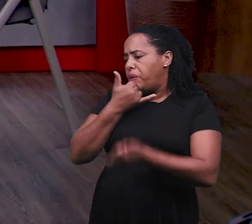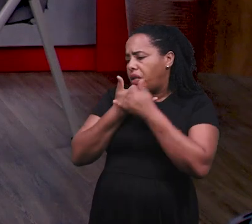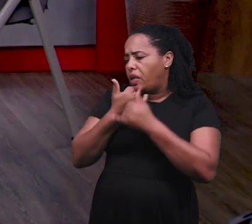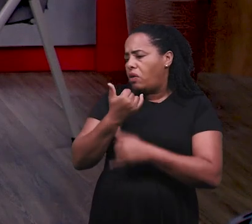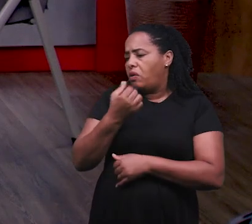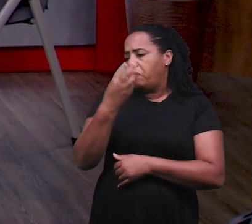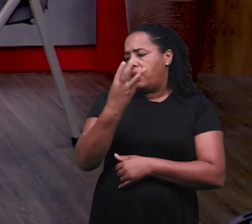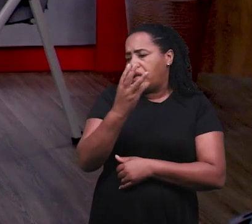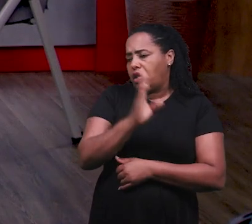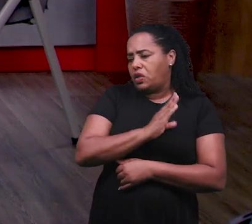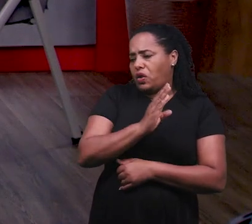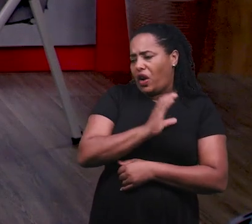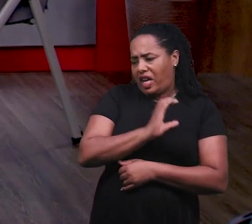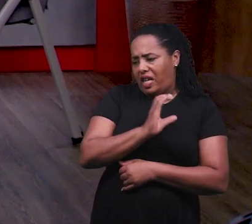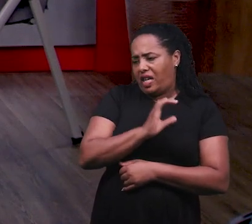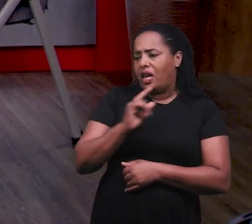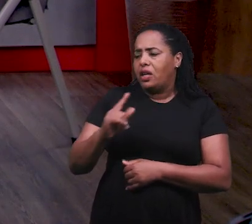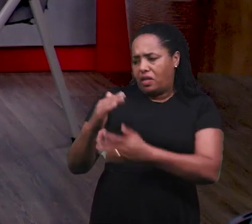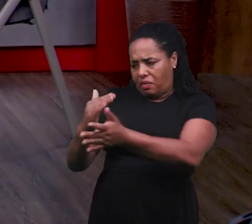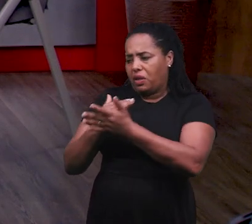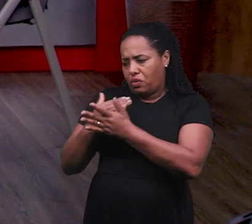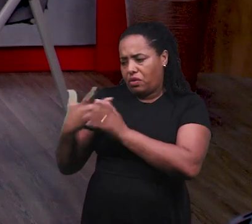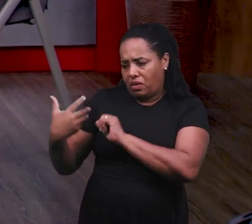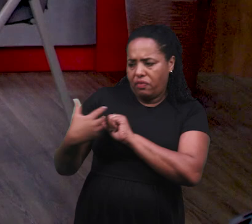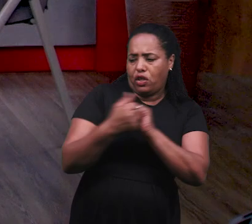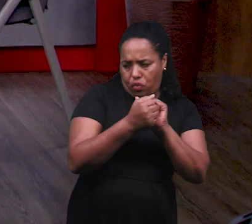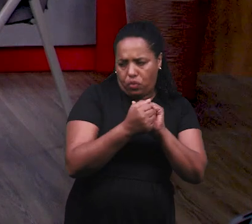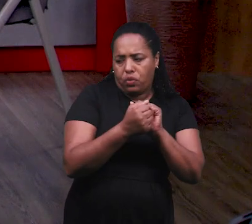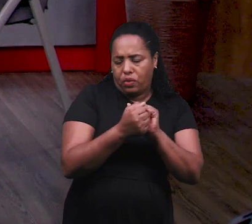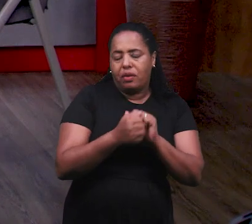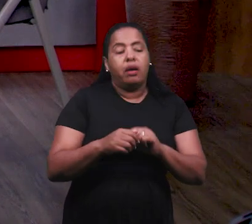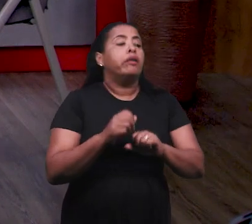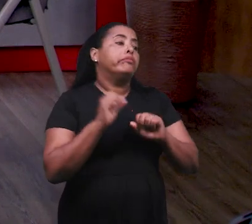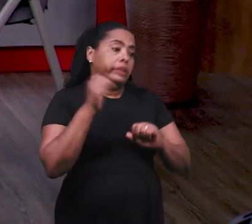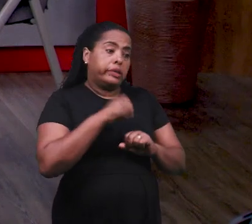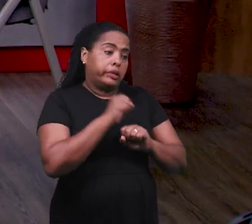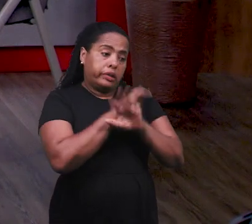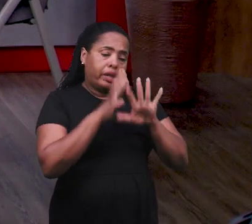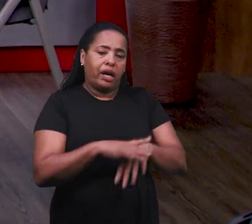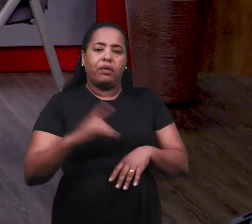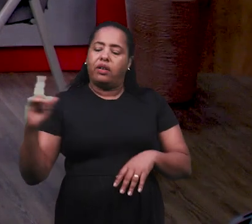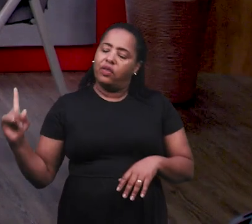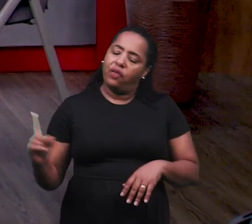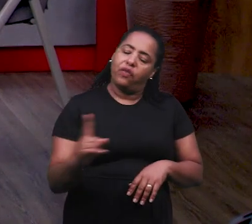ajuda? Você vai comigo? Falei, claro! E aí o maravilhoso aconteceu, né? Ele foi no coleguinha, foi num, foi em